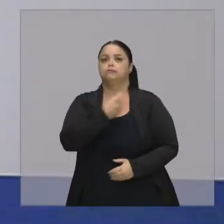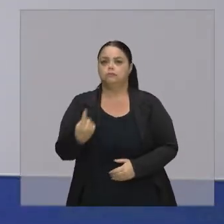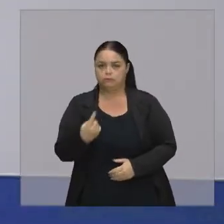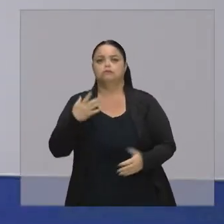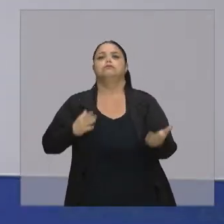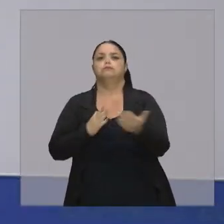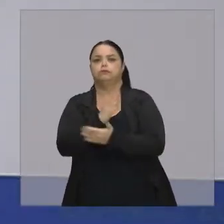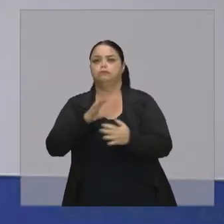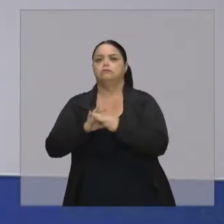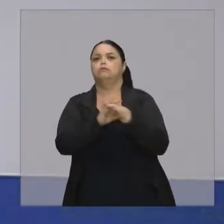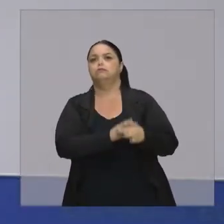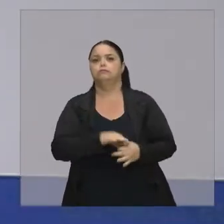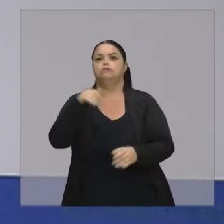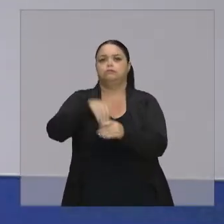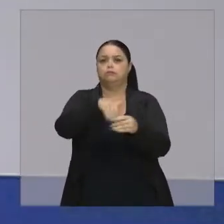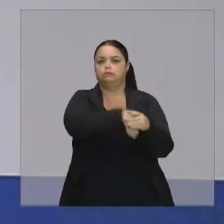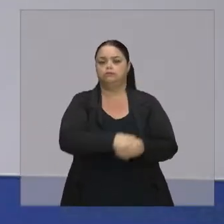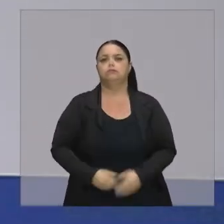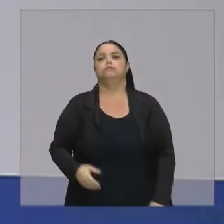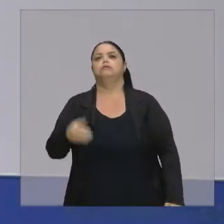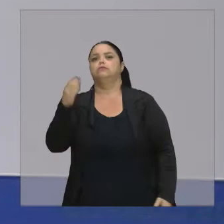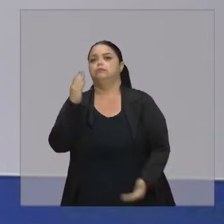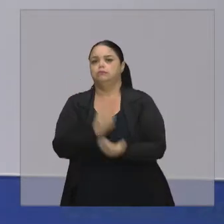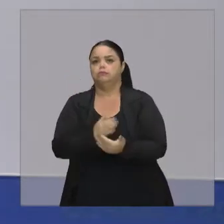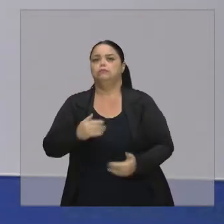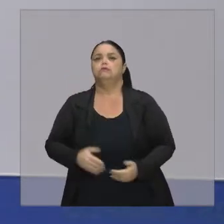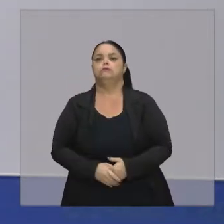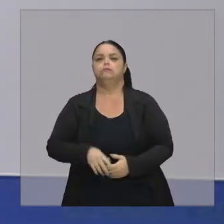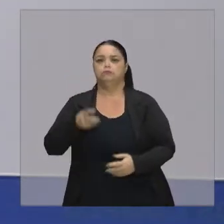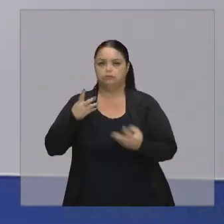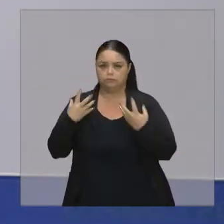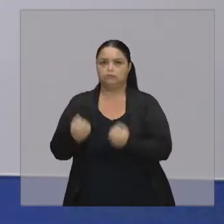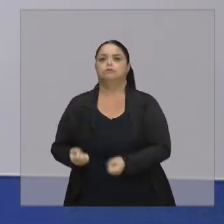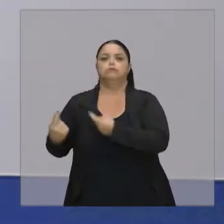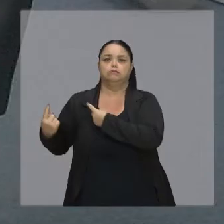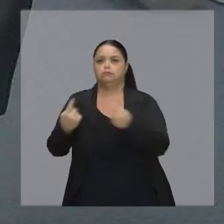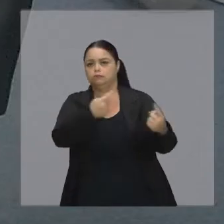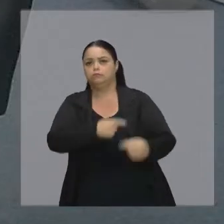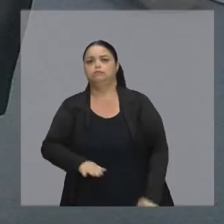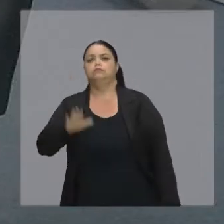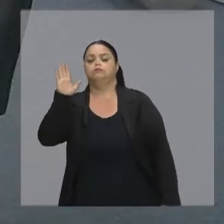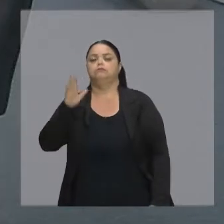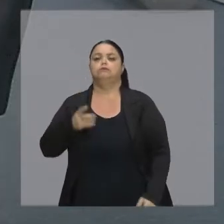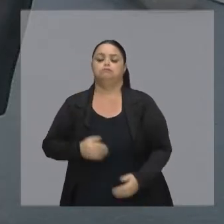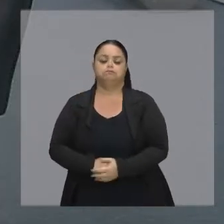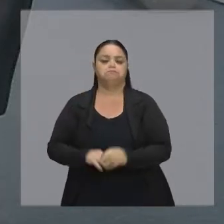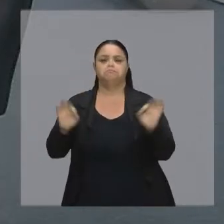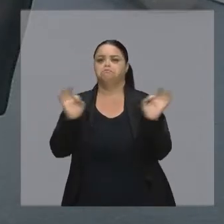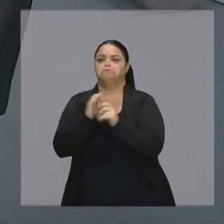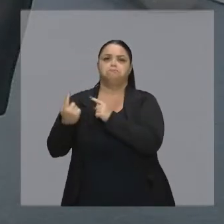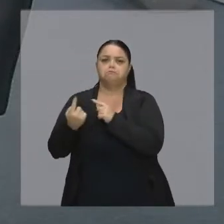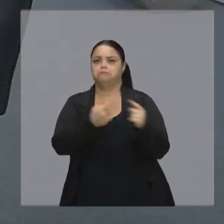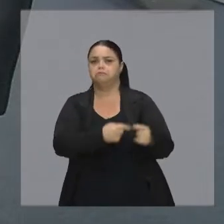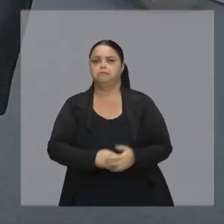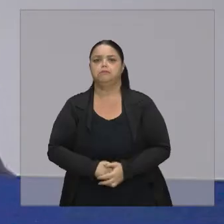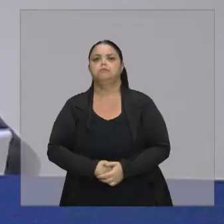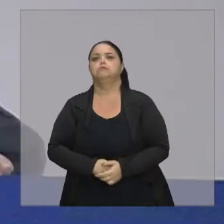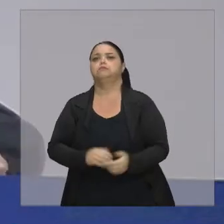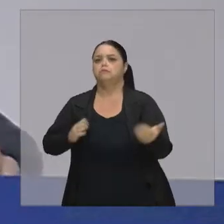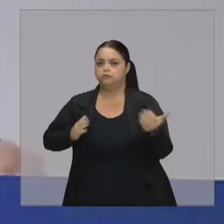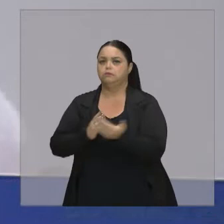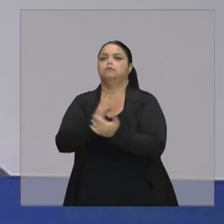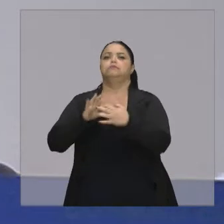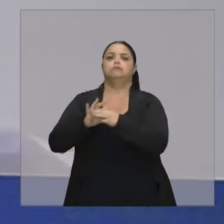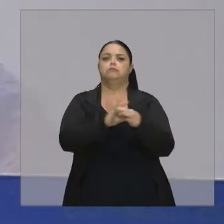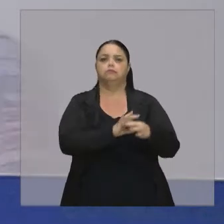por unanimidade. Em votação, o processo. Vereadores favoráveis, permaneçam em comissão. Os contrários que se manifestem. Nenhuma manifestação contrária. Processo aprovado